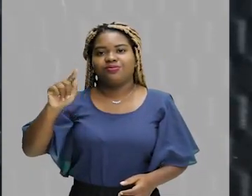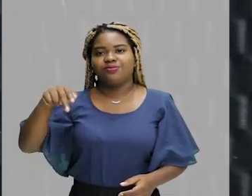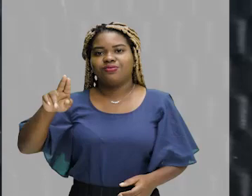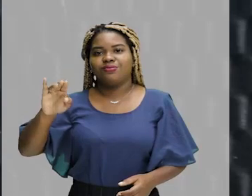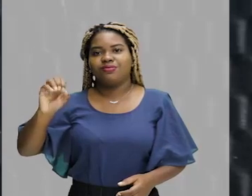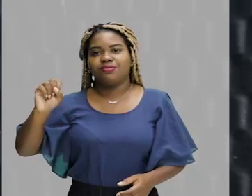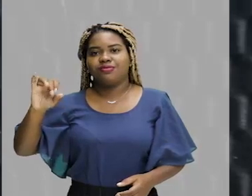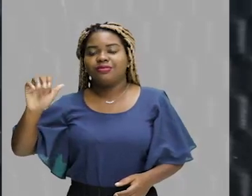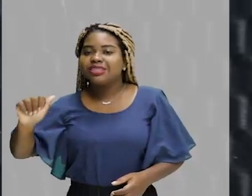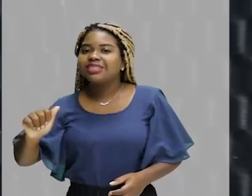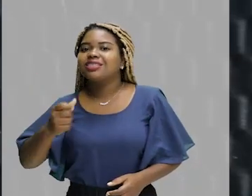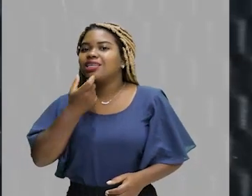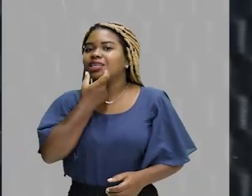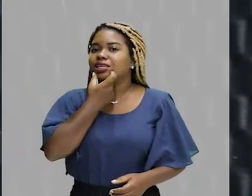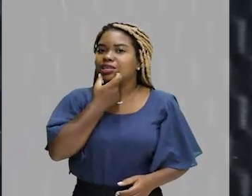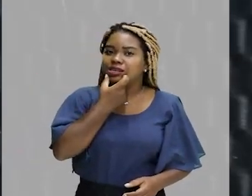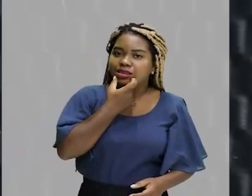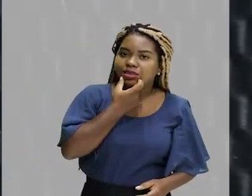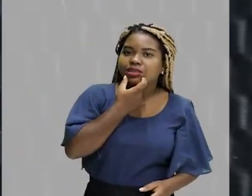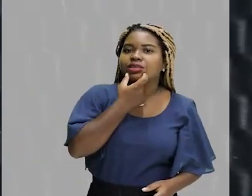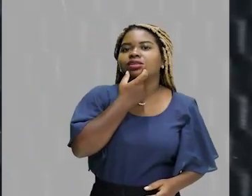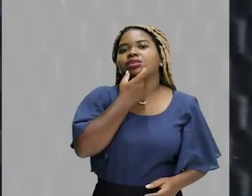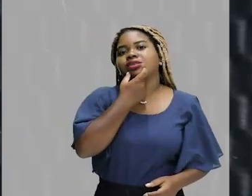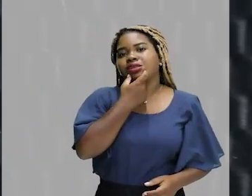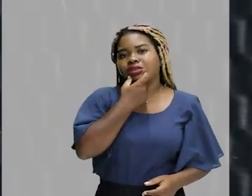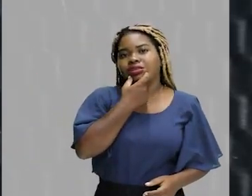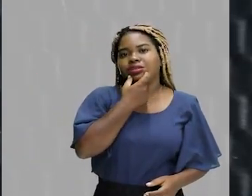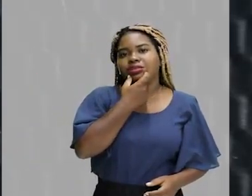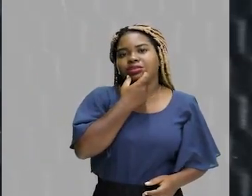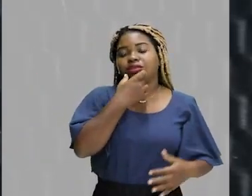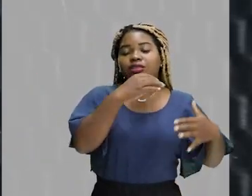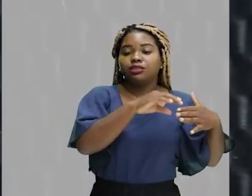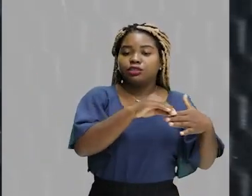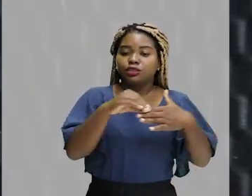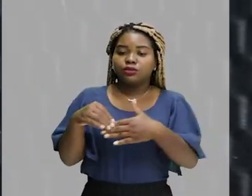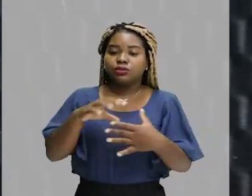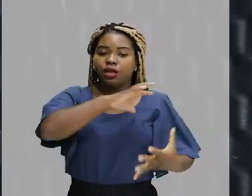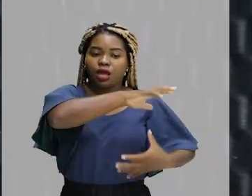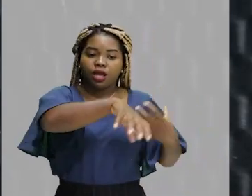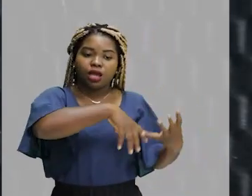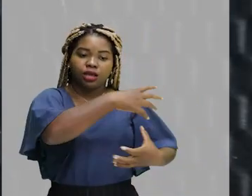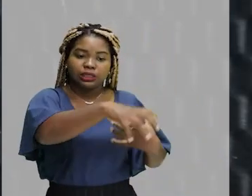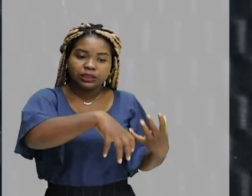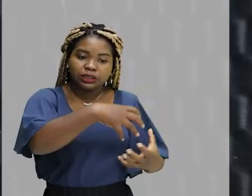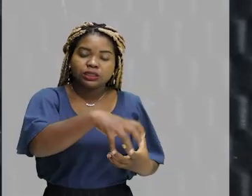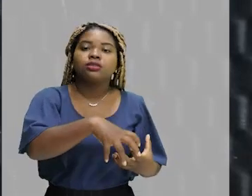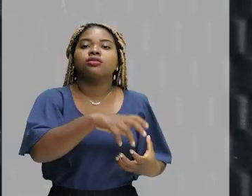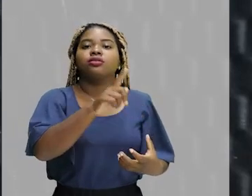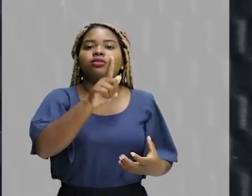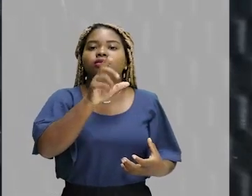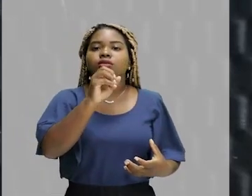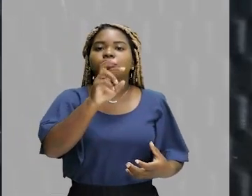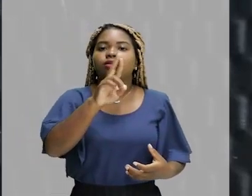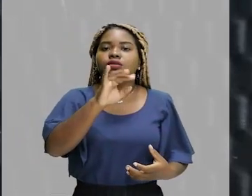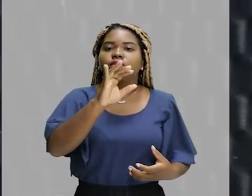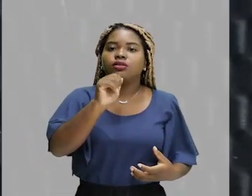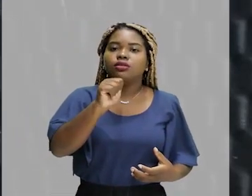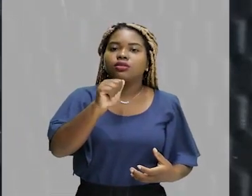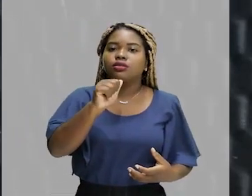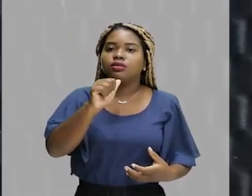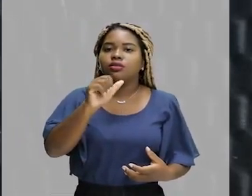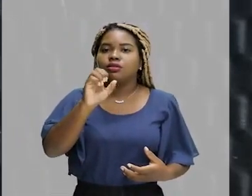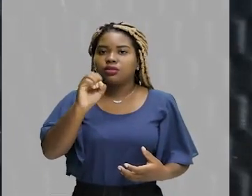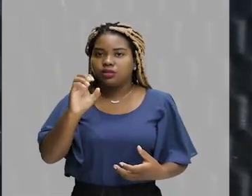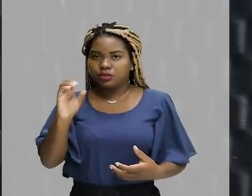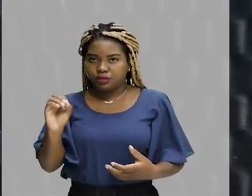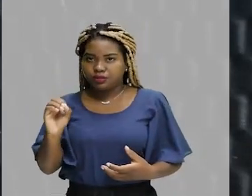inglesa, vindo da Revolução Gloriosa, que prepara terreno para o mundo conhecer a Revolução Industrial,